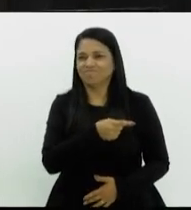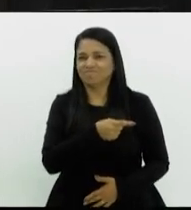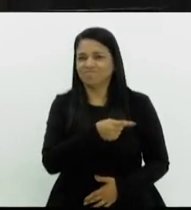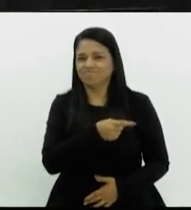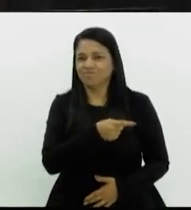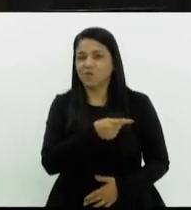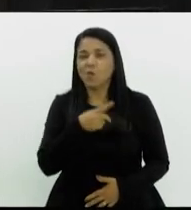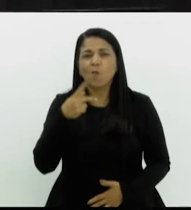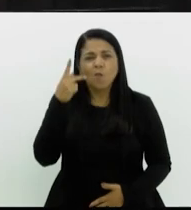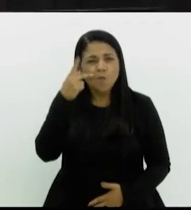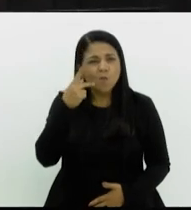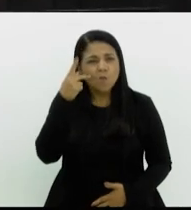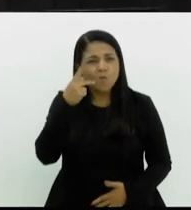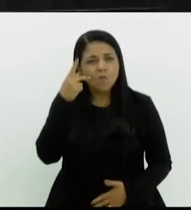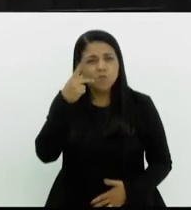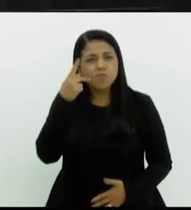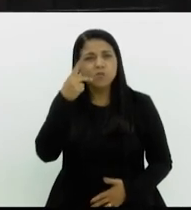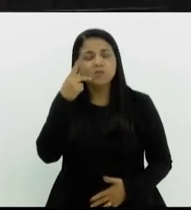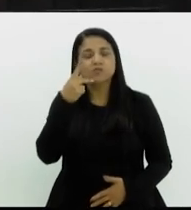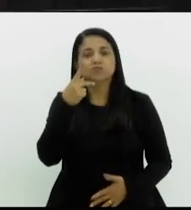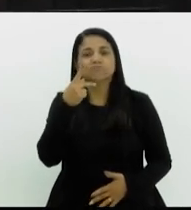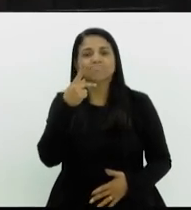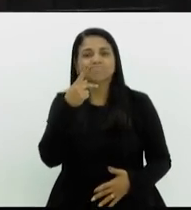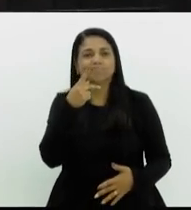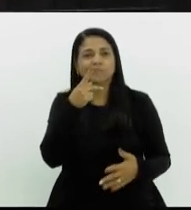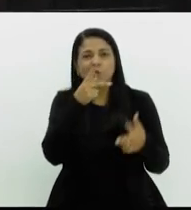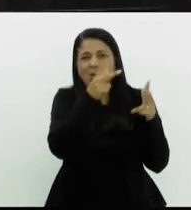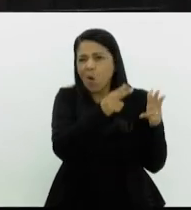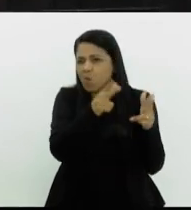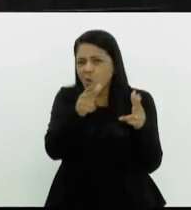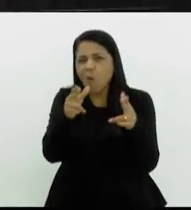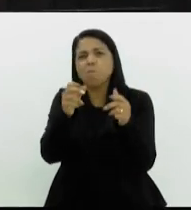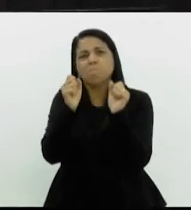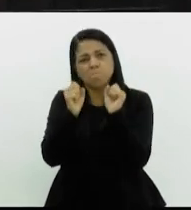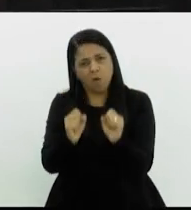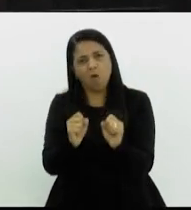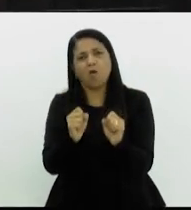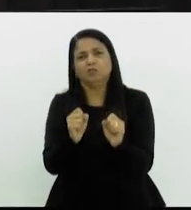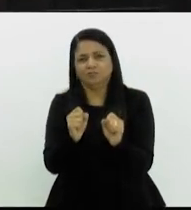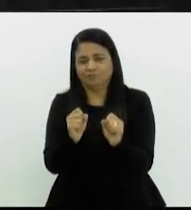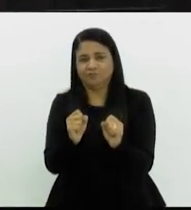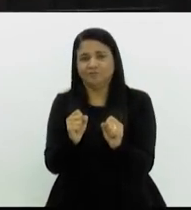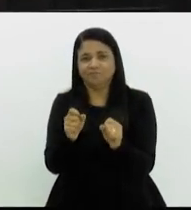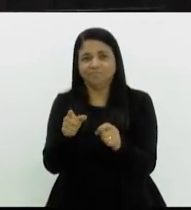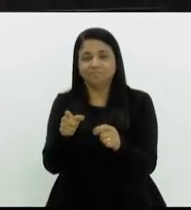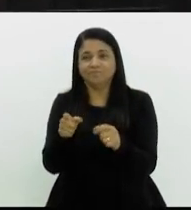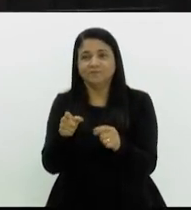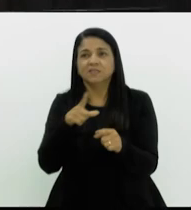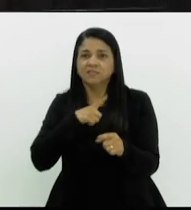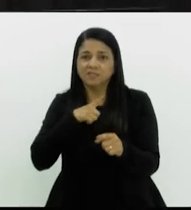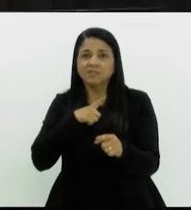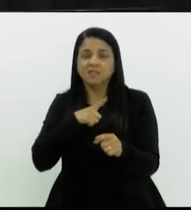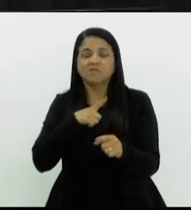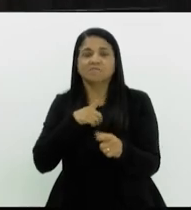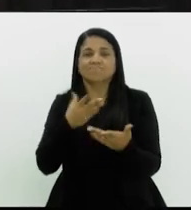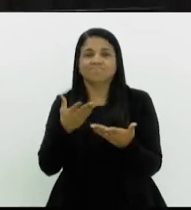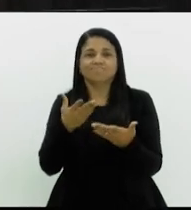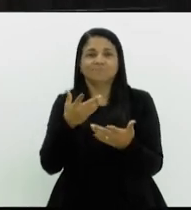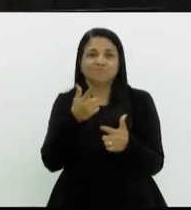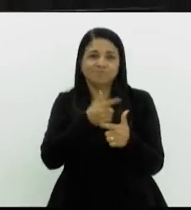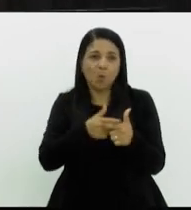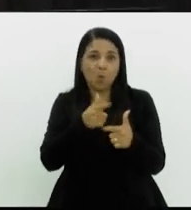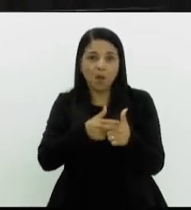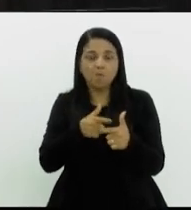É um político como eu acho que os políticos deviam de ser. Só que veio um tsunami que pegou um monte de gente e ele caiu na tsunami.